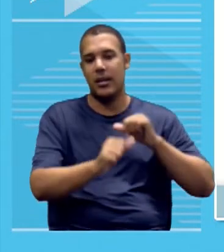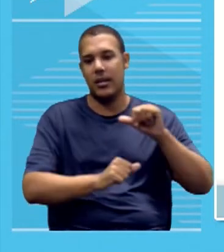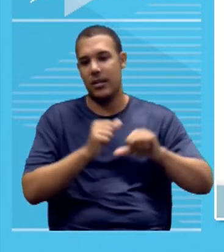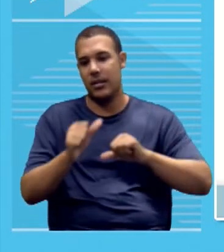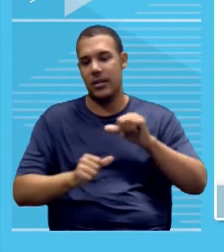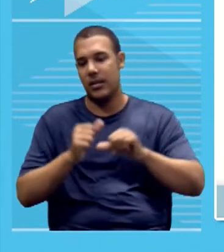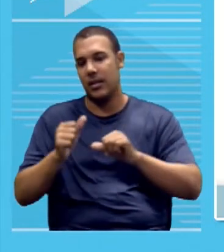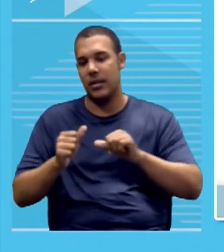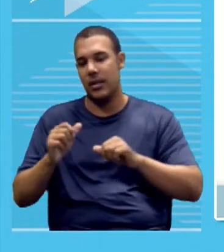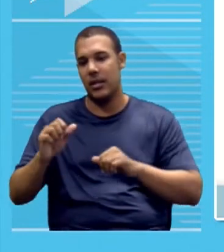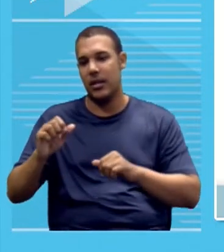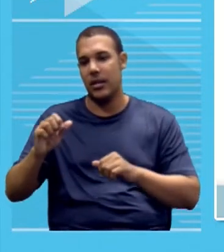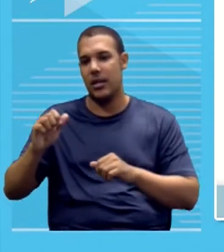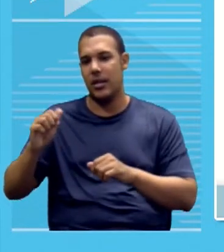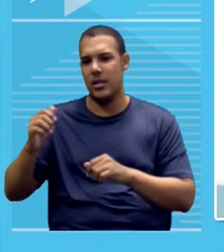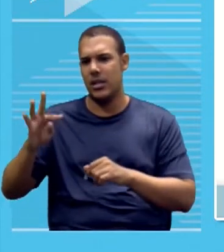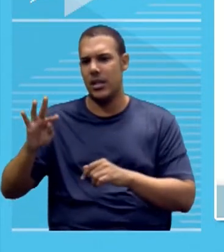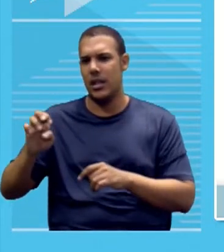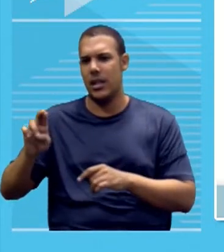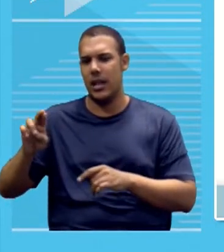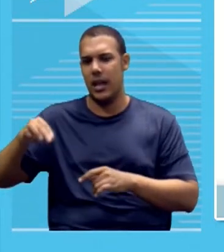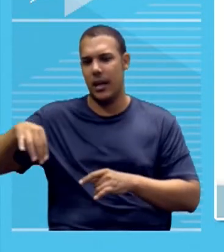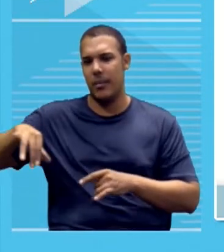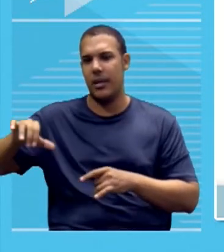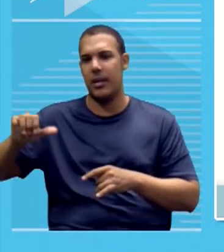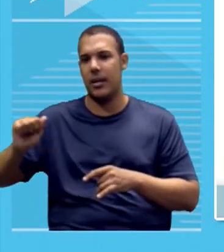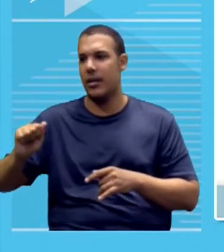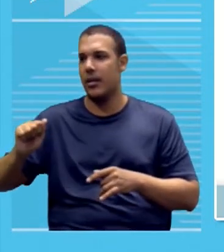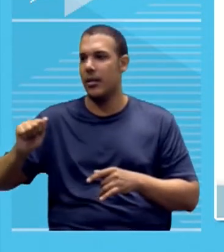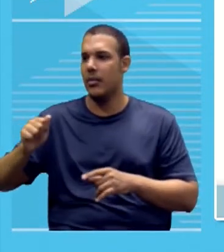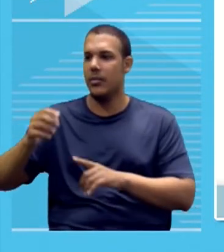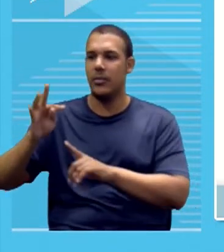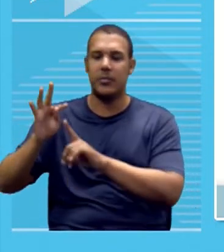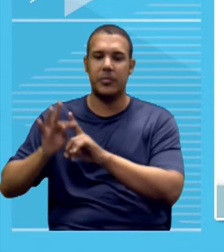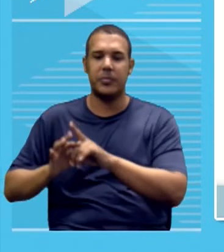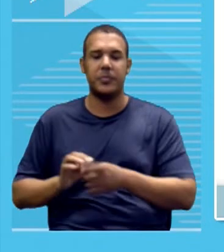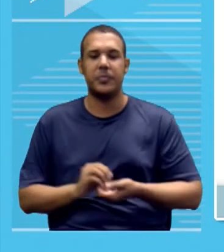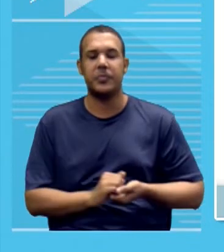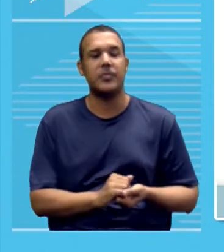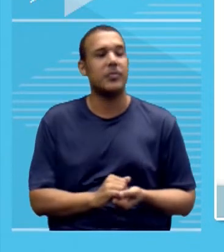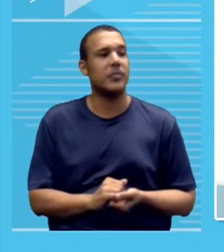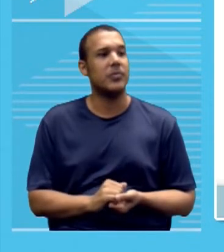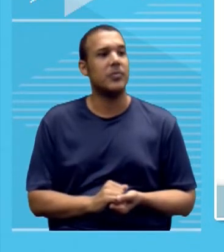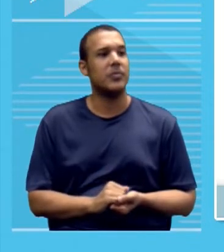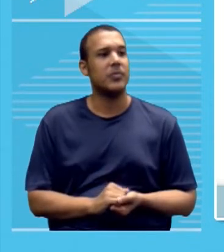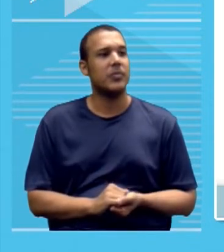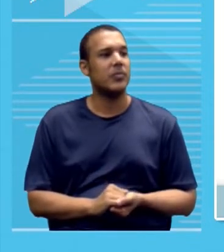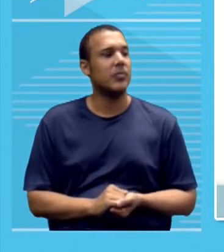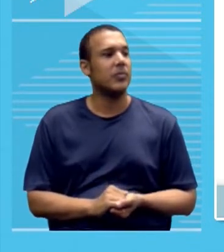em energia térmica. Todo aparelho que você botar na tomada e esquente é um resistor.